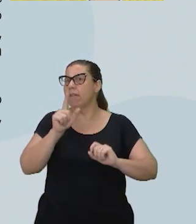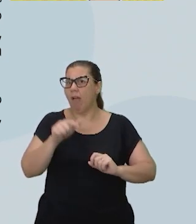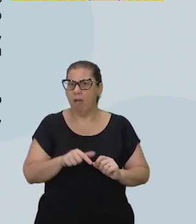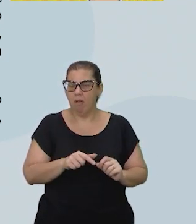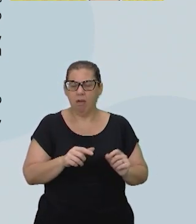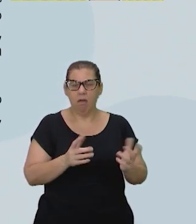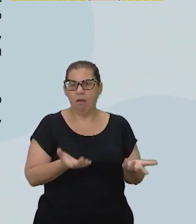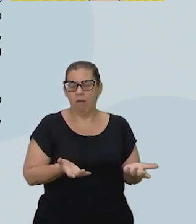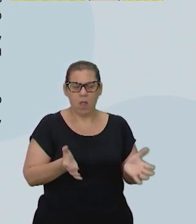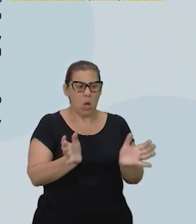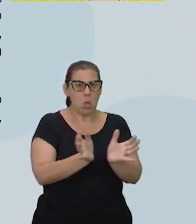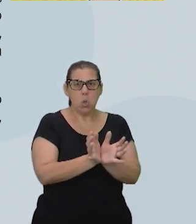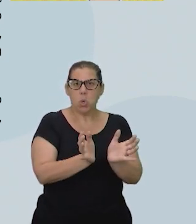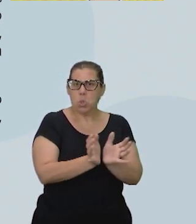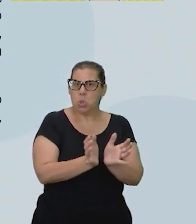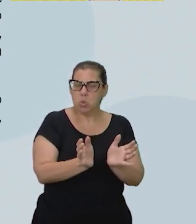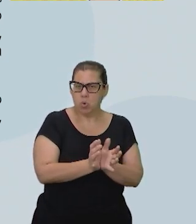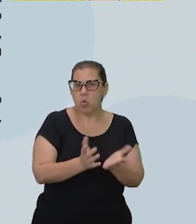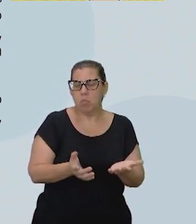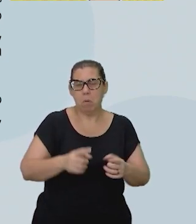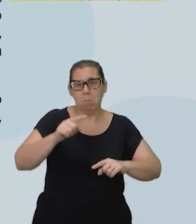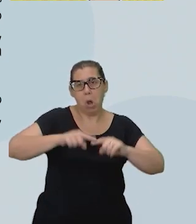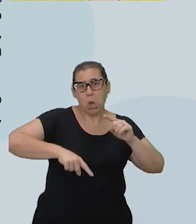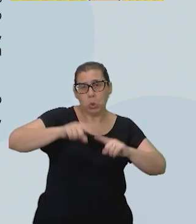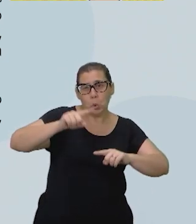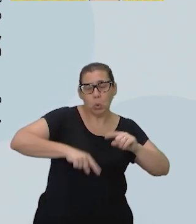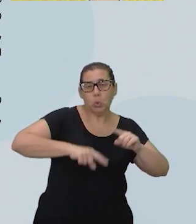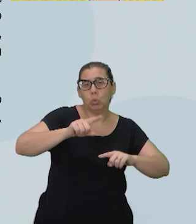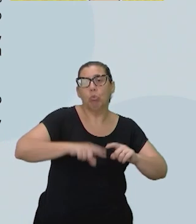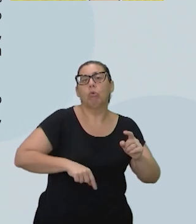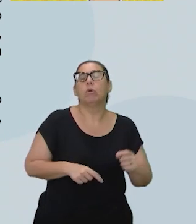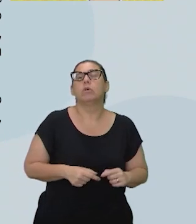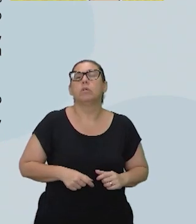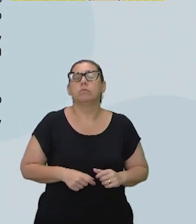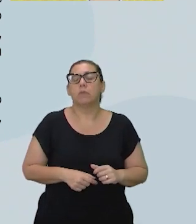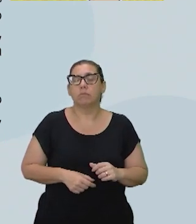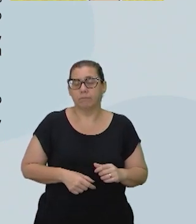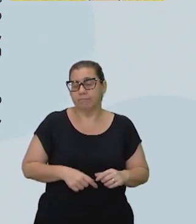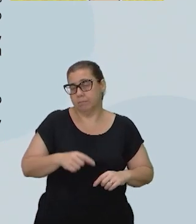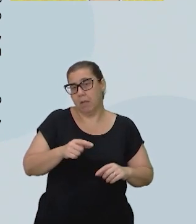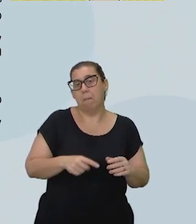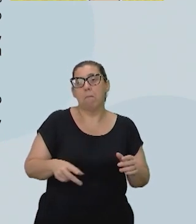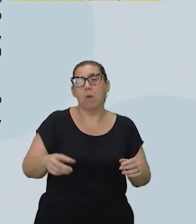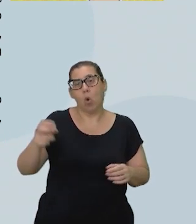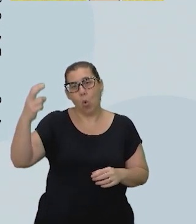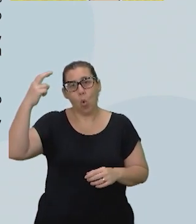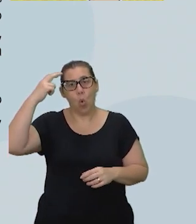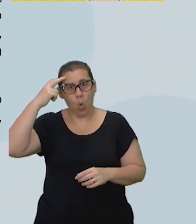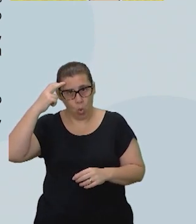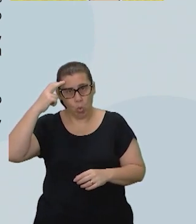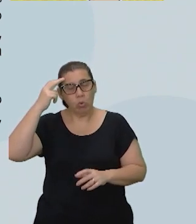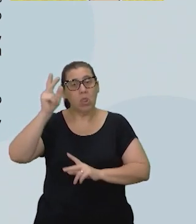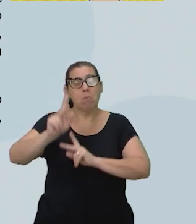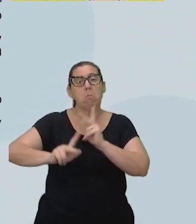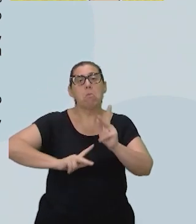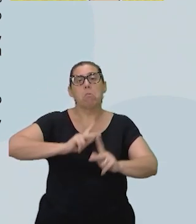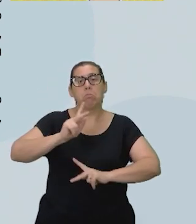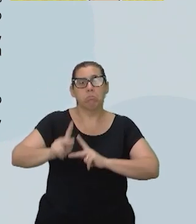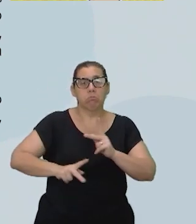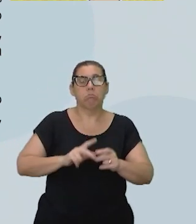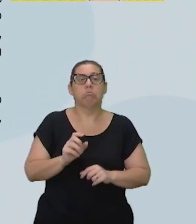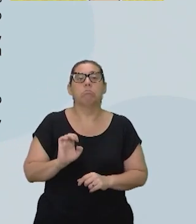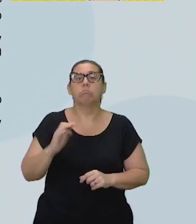da reprodução desenfreada de certos produtos e elementos da cultura popular, né? Que em algum ponto se elevam